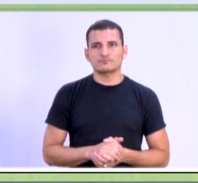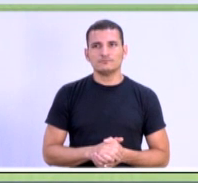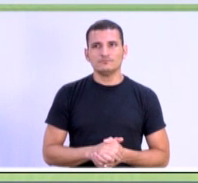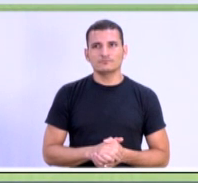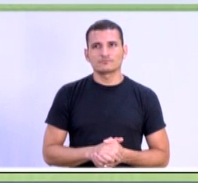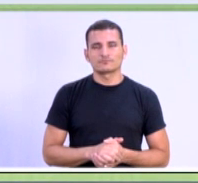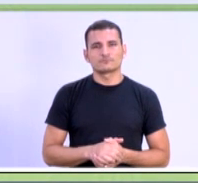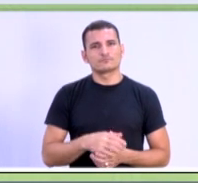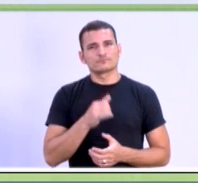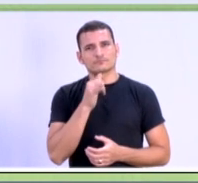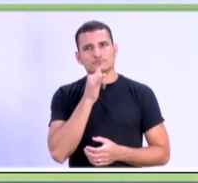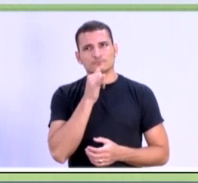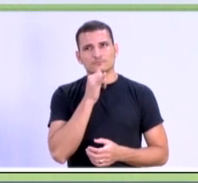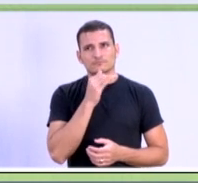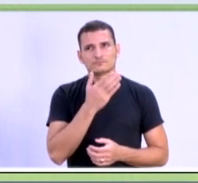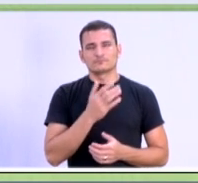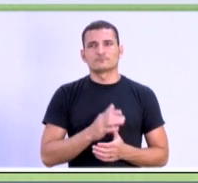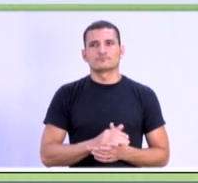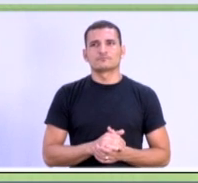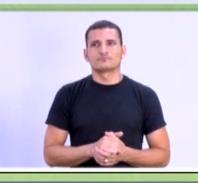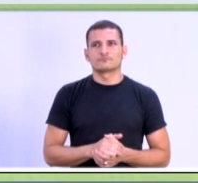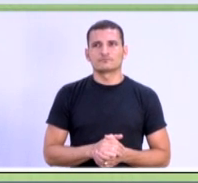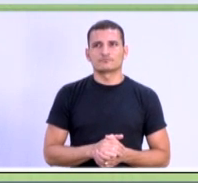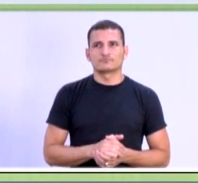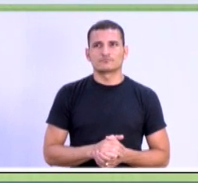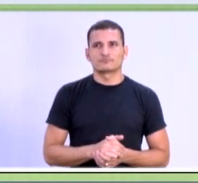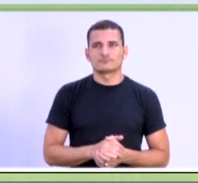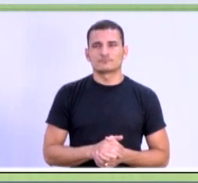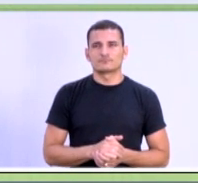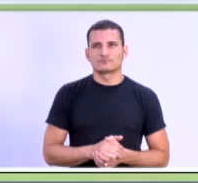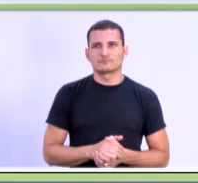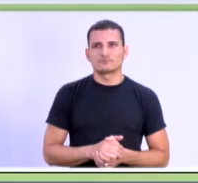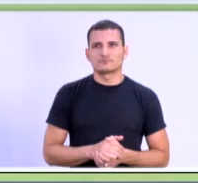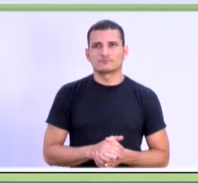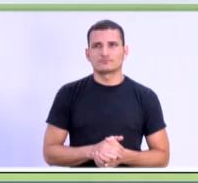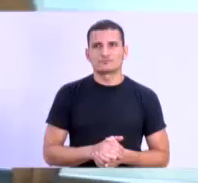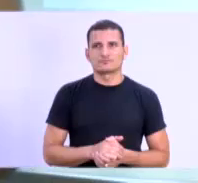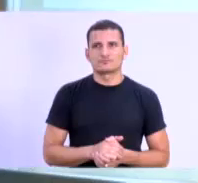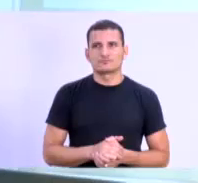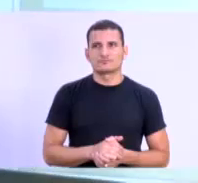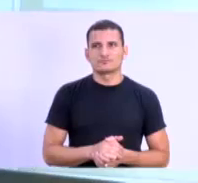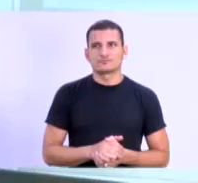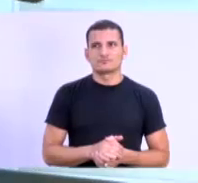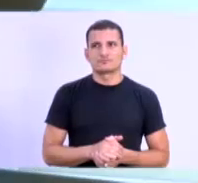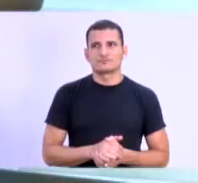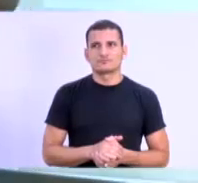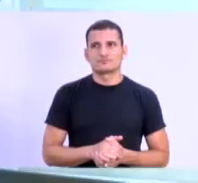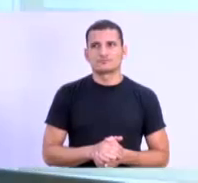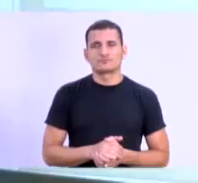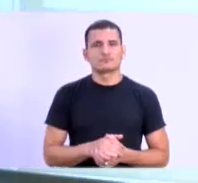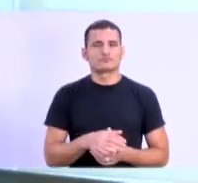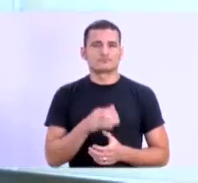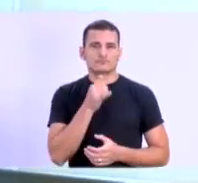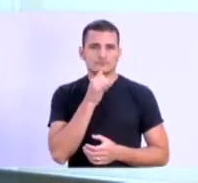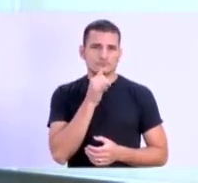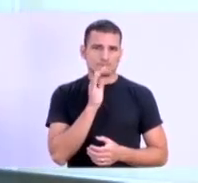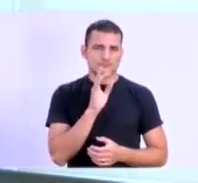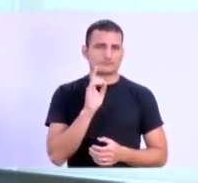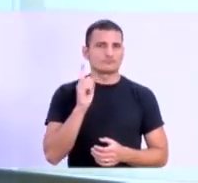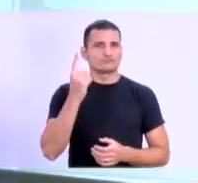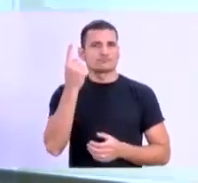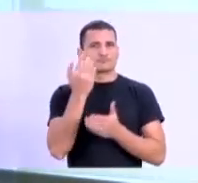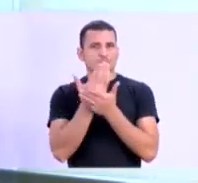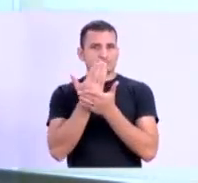Vamos dar um exemplo? Eu vou dar um exemplo agora, tá, gente? Um exemplo que a gente deu na nossa primeira aula,